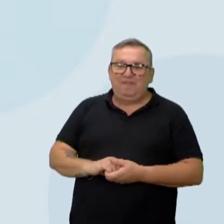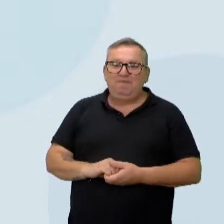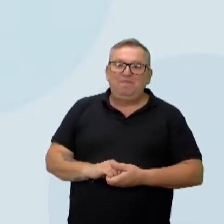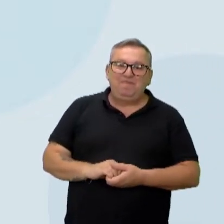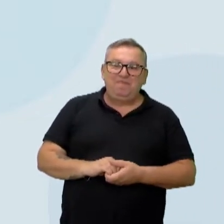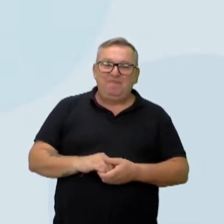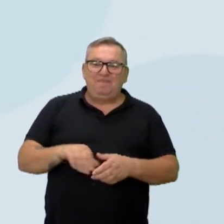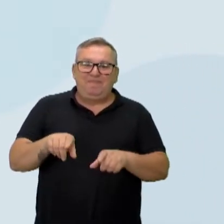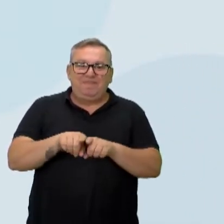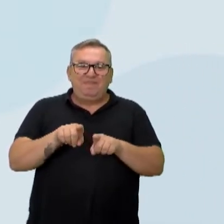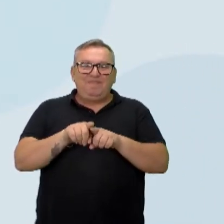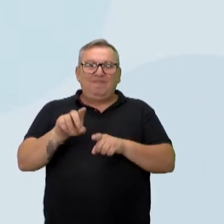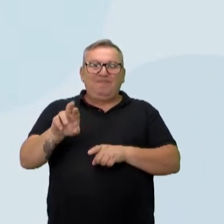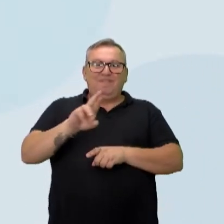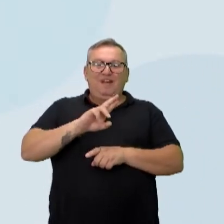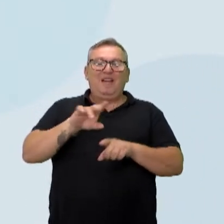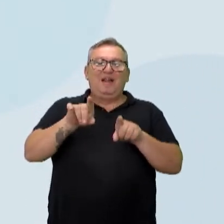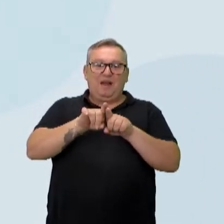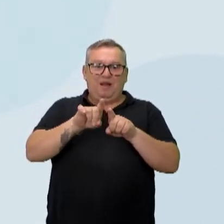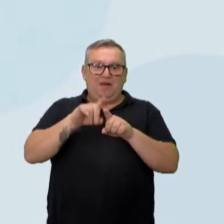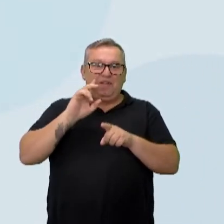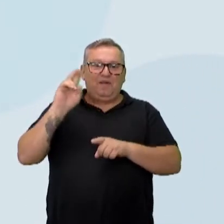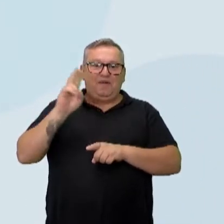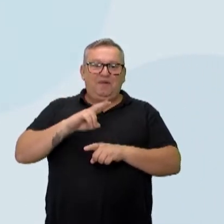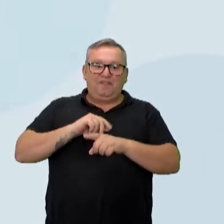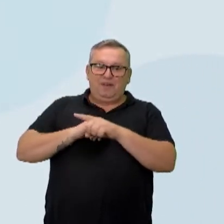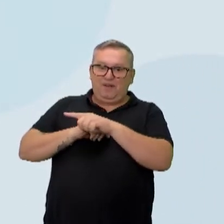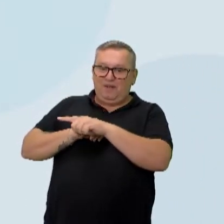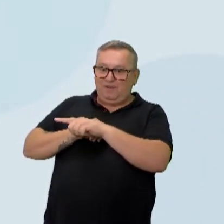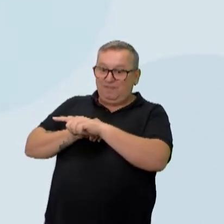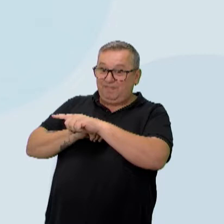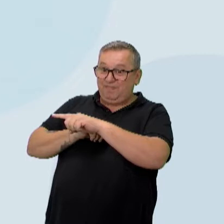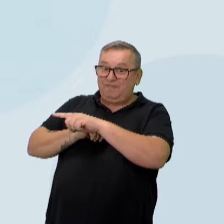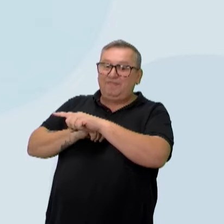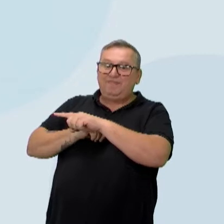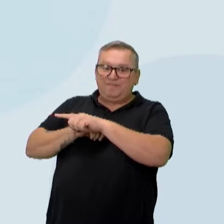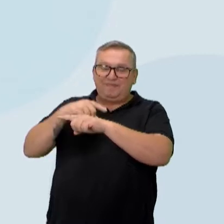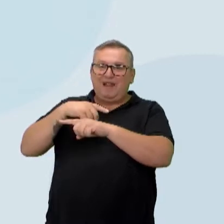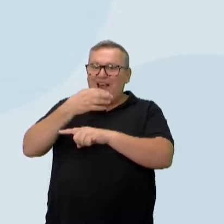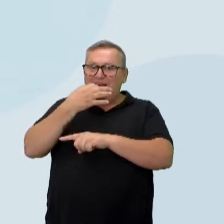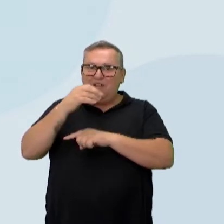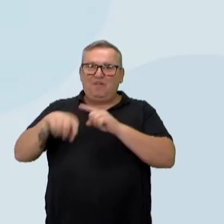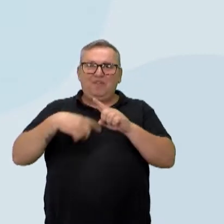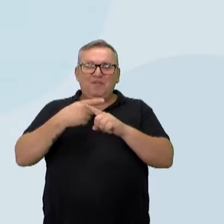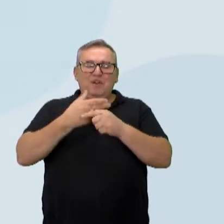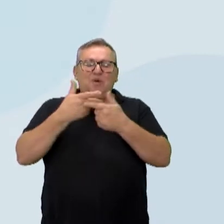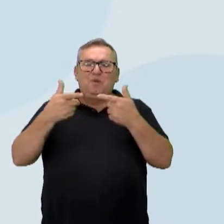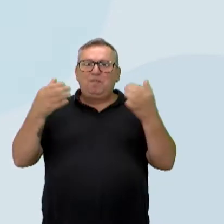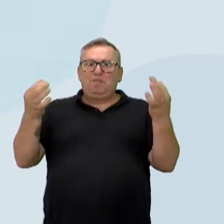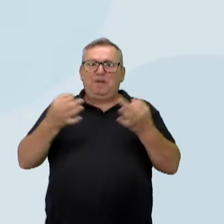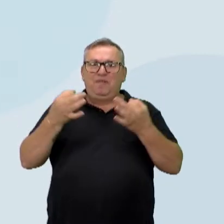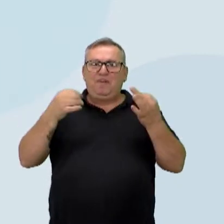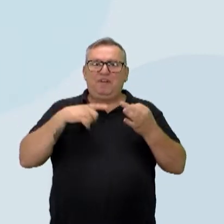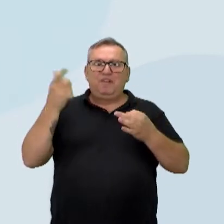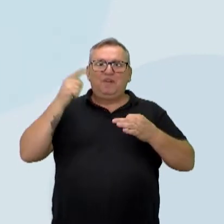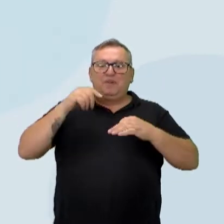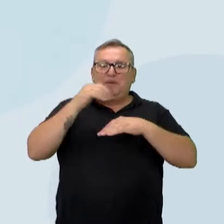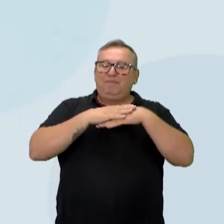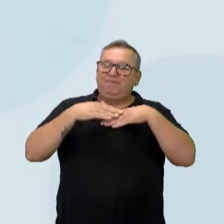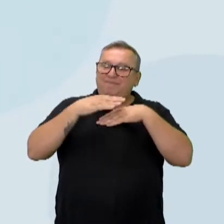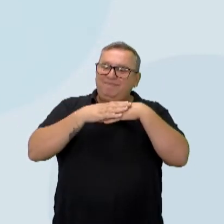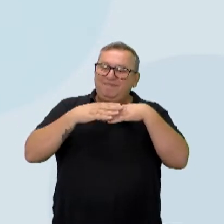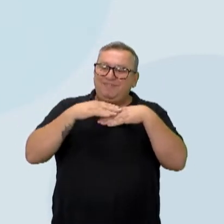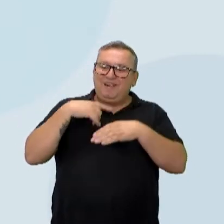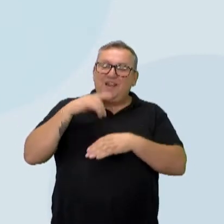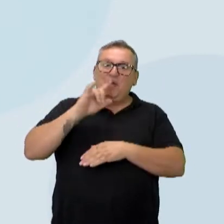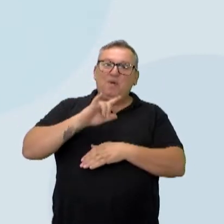resposta, gente? Viver cada momento como se fosse único. Ah, mas eu acho que a coisa mais divina do mundo é receber o carinho de quem eu